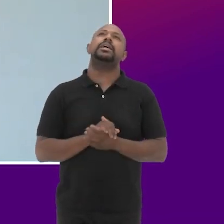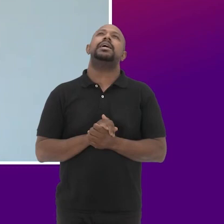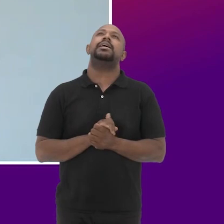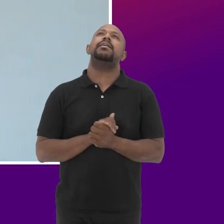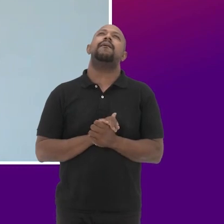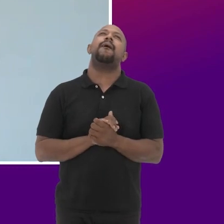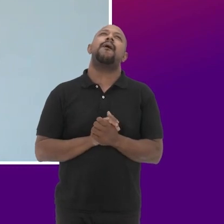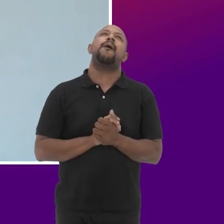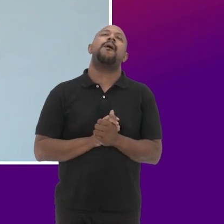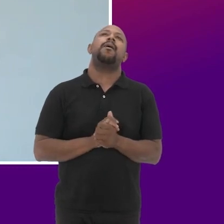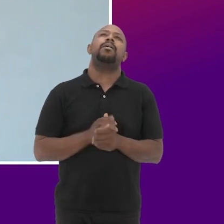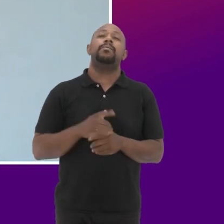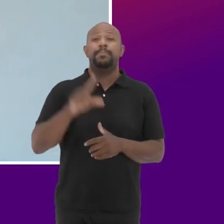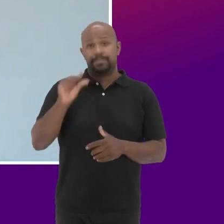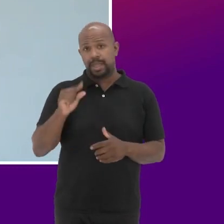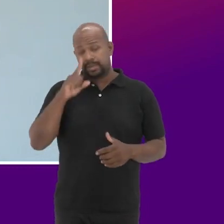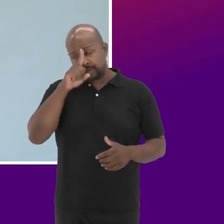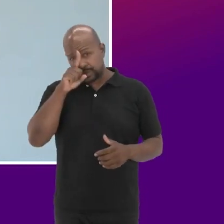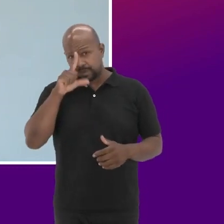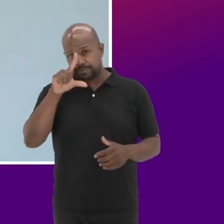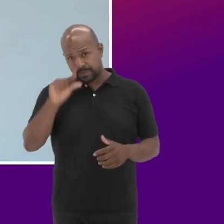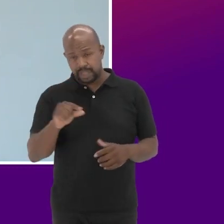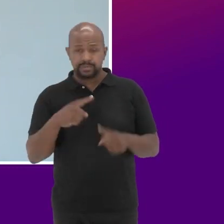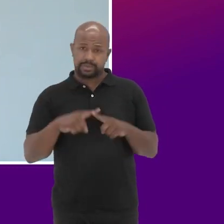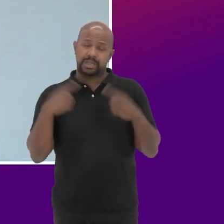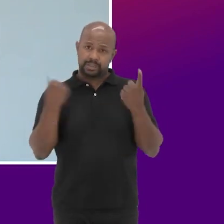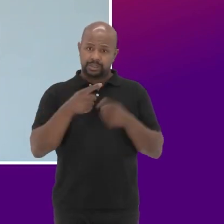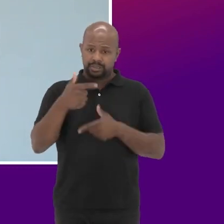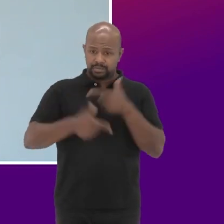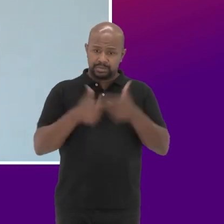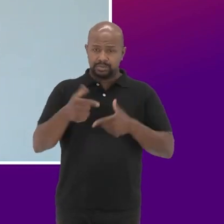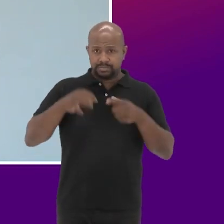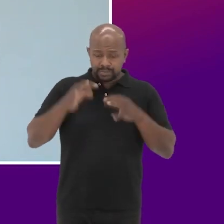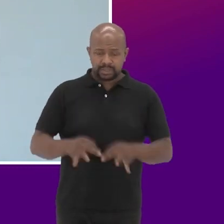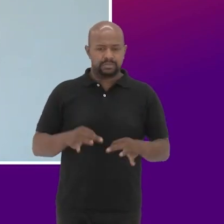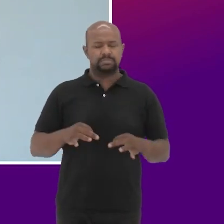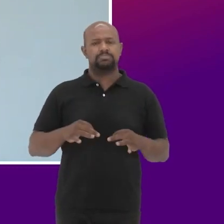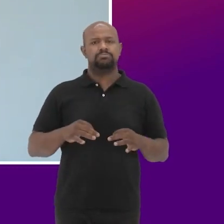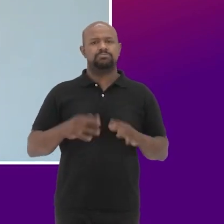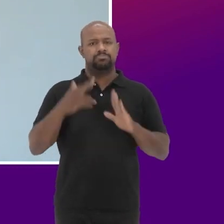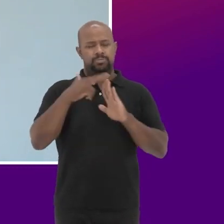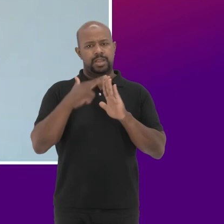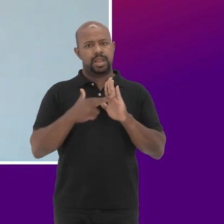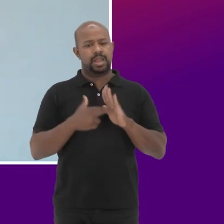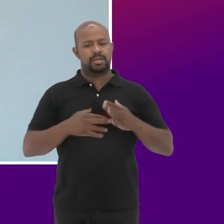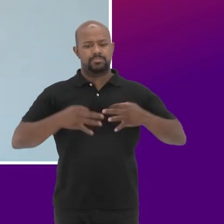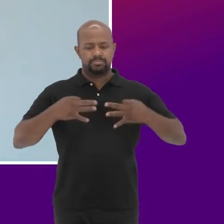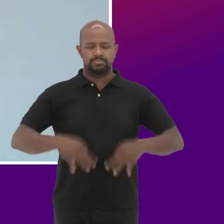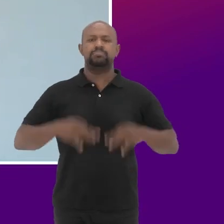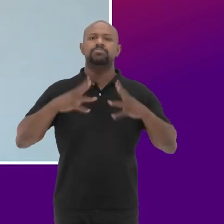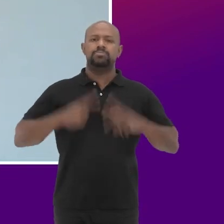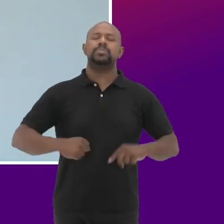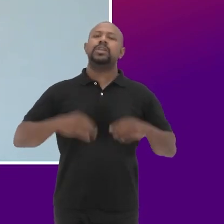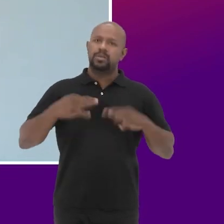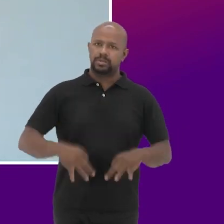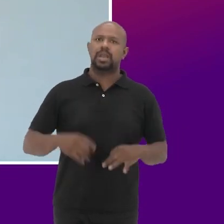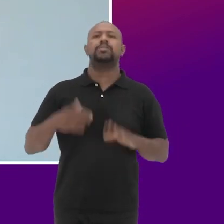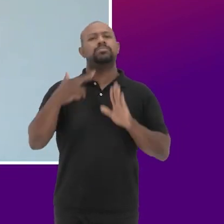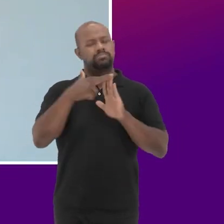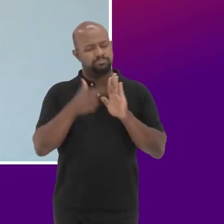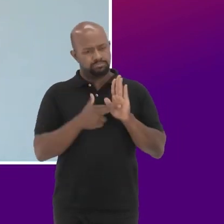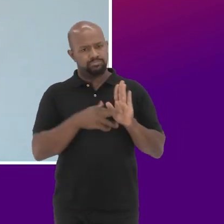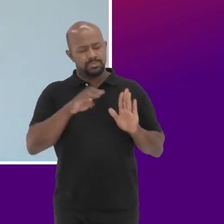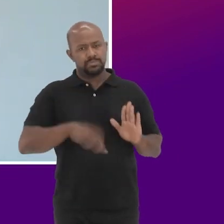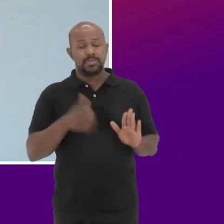mais, eu diria com menos risco, né, porque a gente que opera dentro do formato legal, que observa, que é